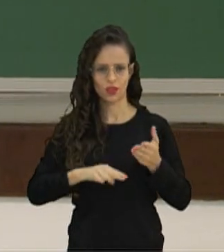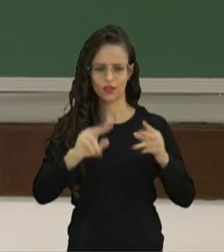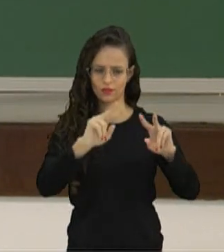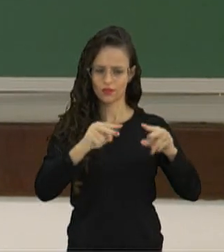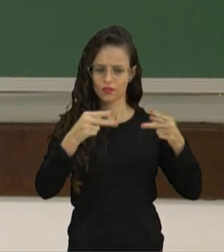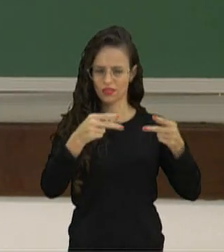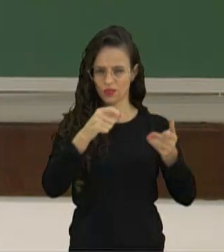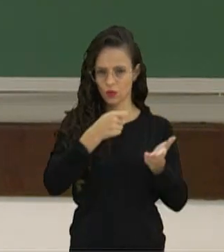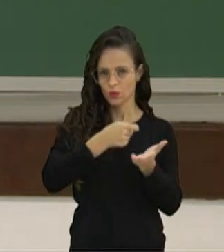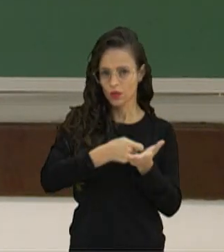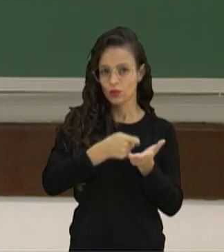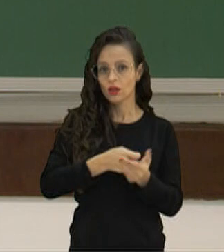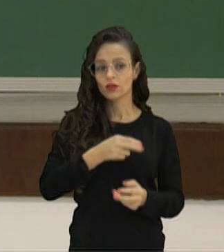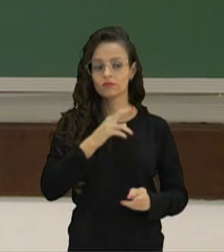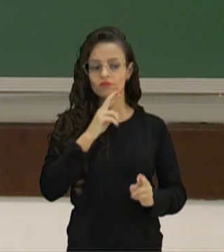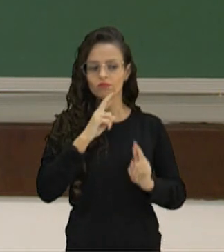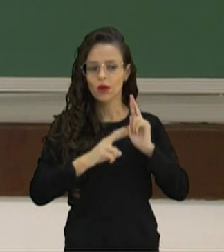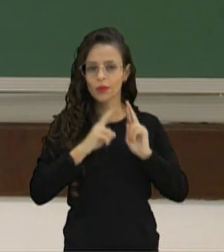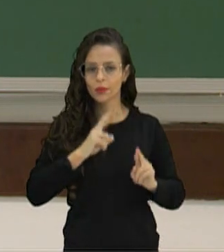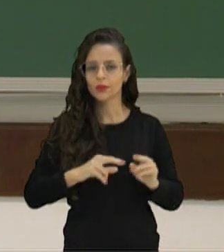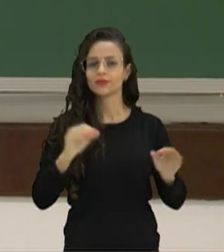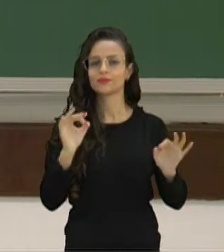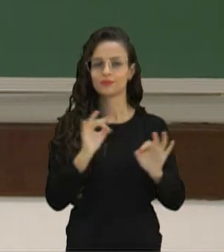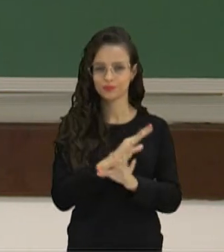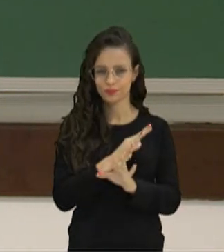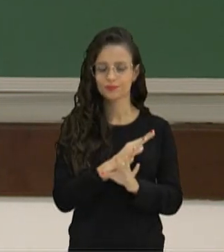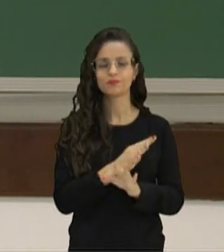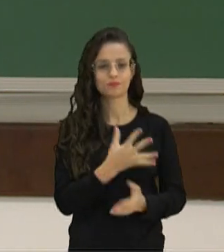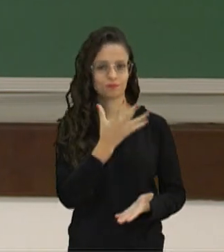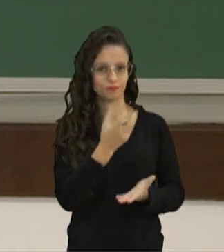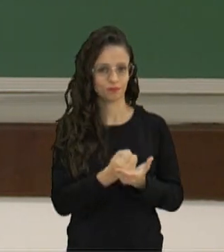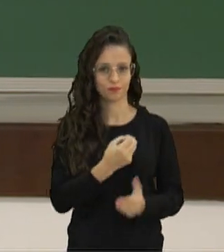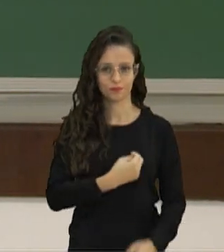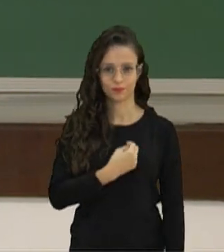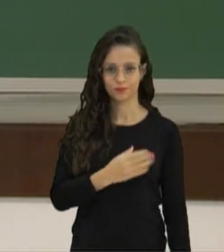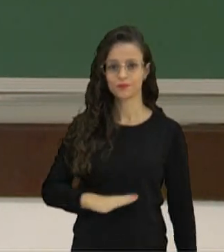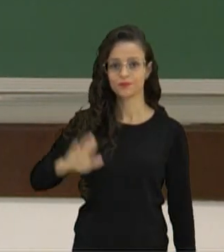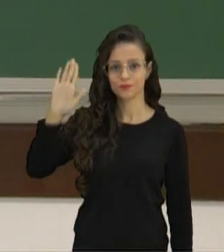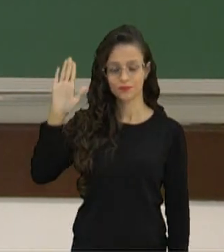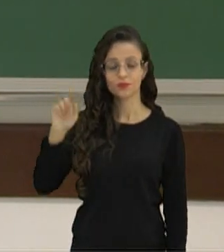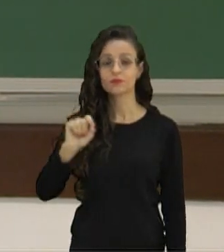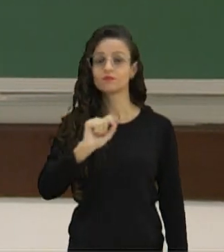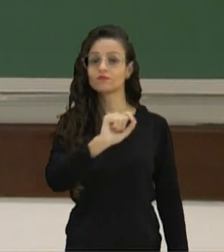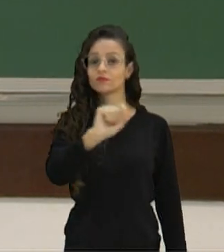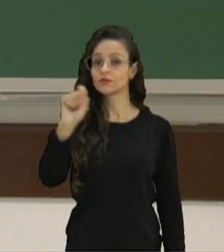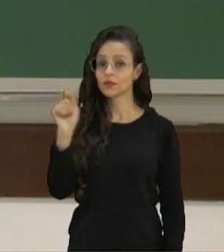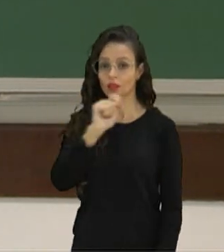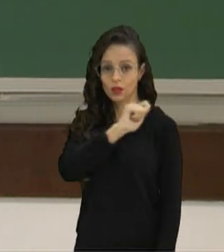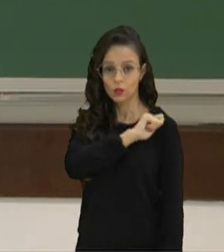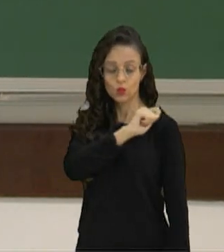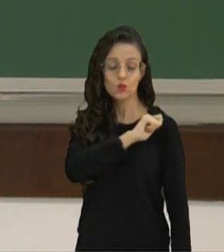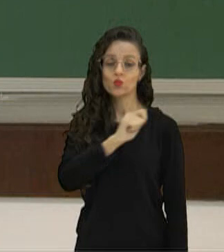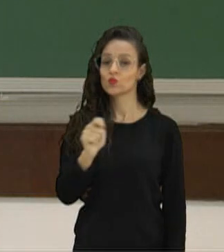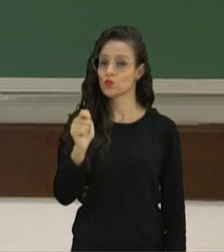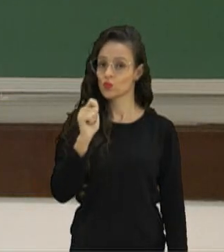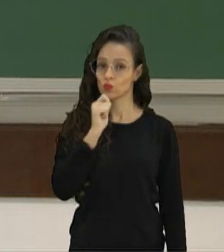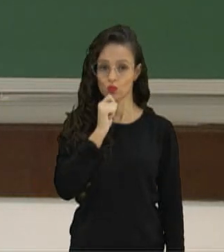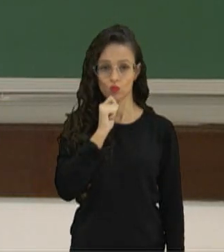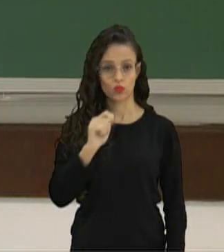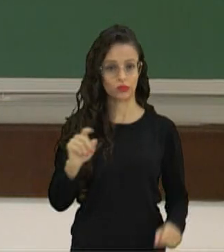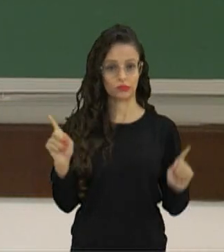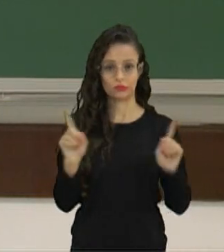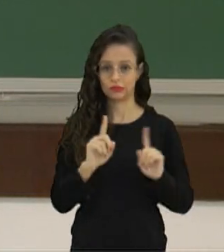obrigatório, vocês realizam a atividade e já garantem a presença. Para aqueles alunos que ainda não